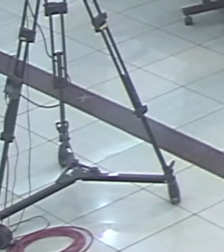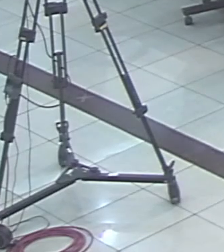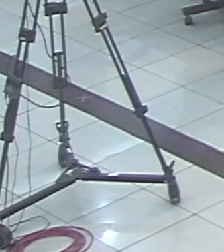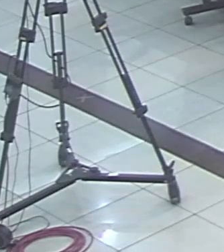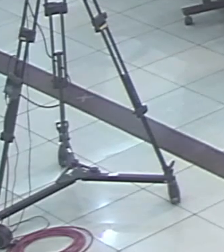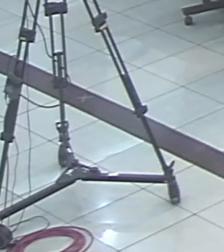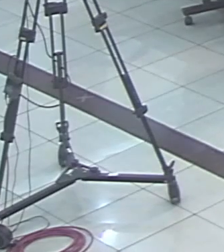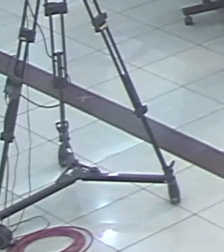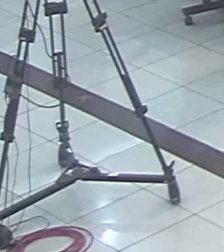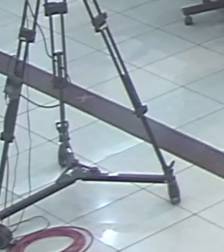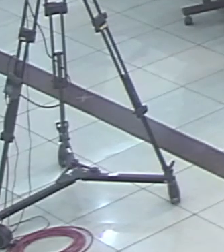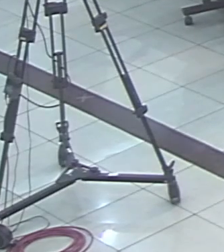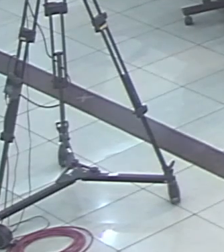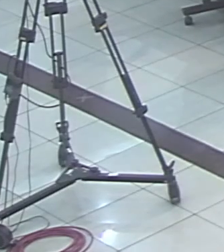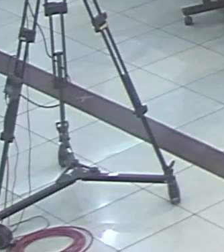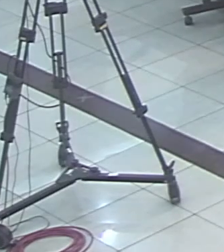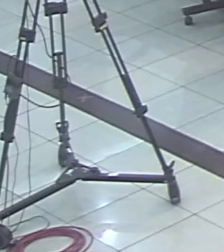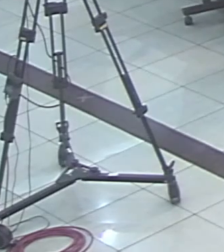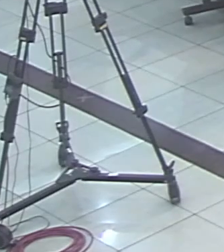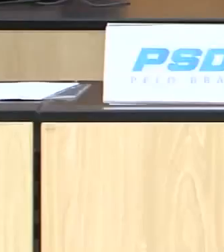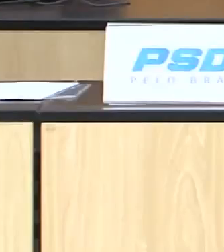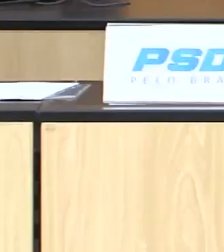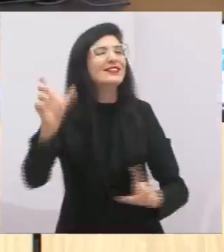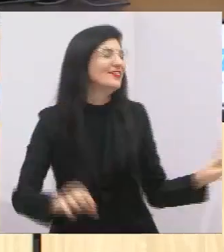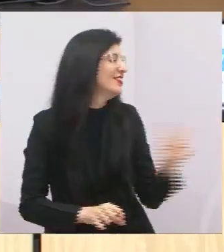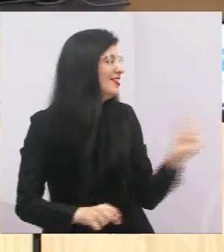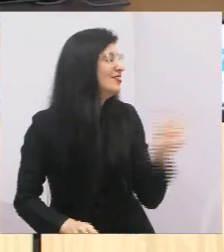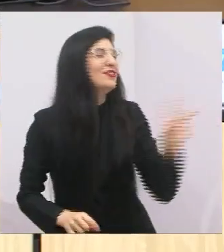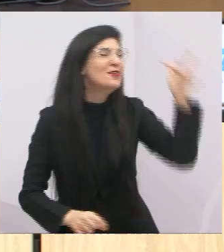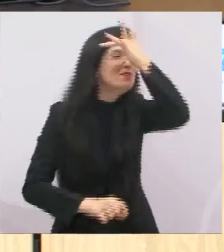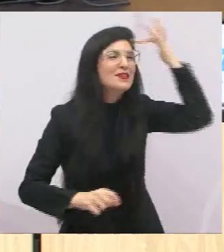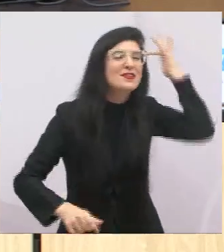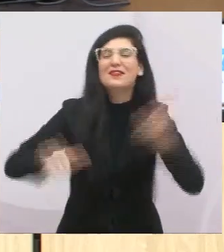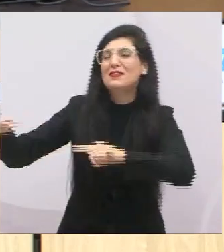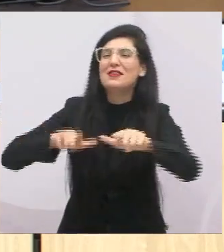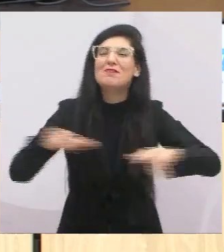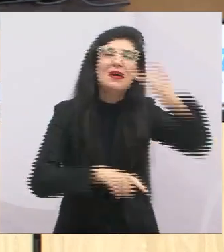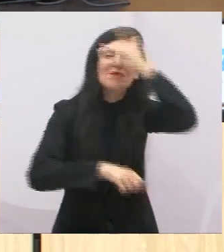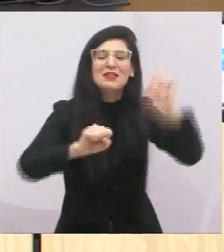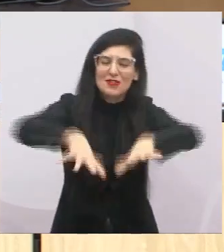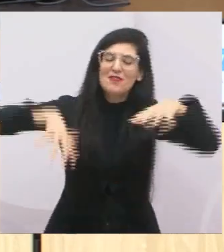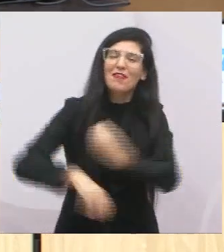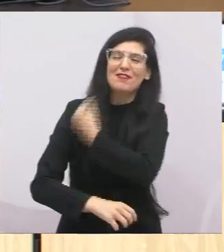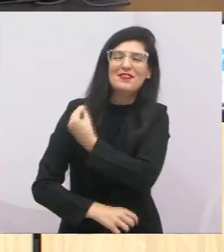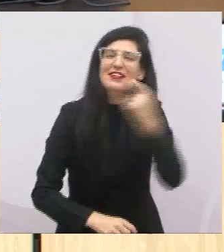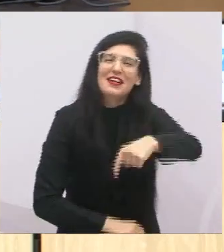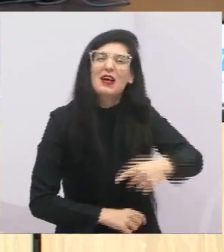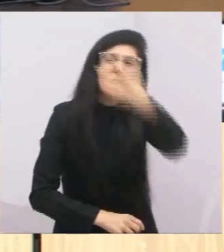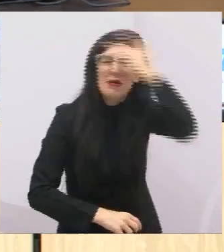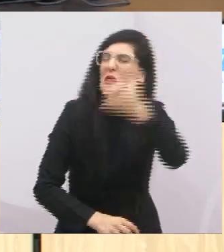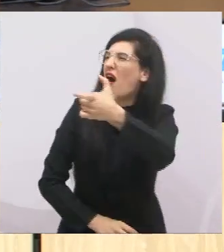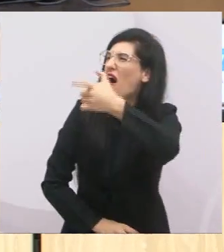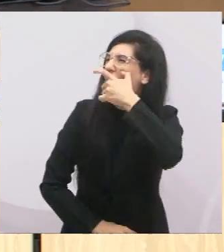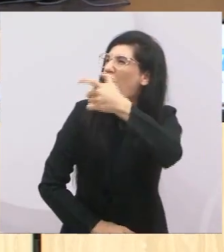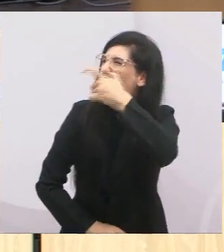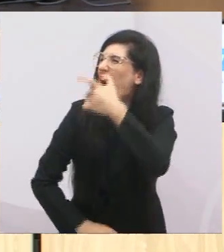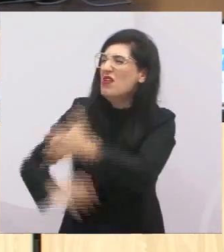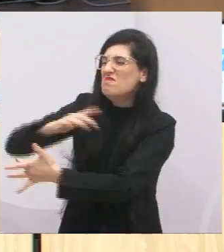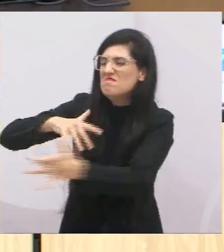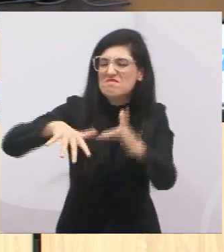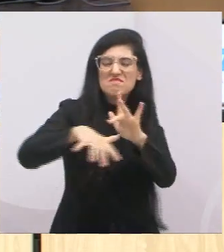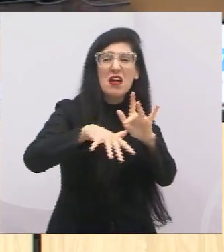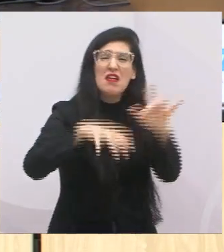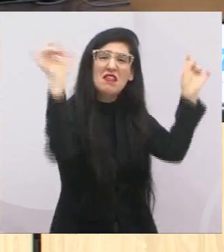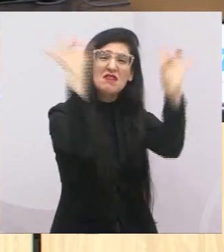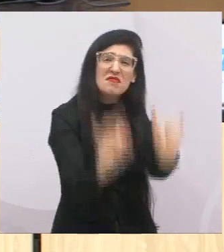Senhores membros da mesa, senhores vereadores, senhores servidores, público presente, telespectadores, internautas,